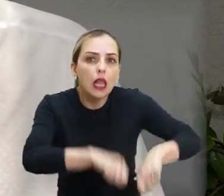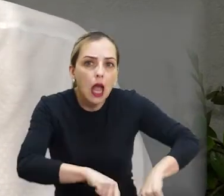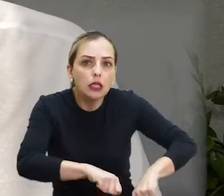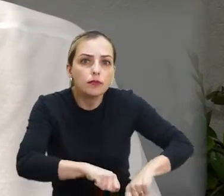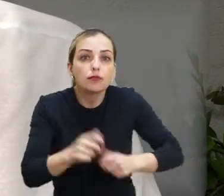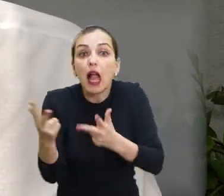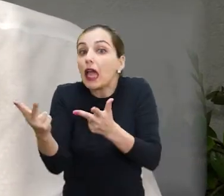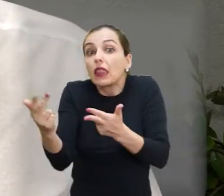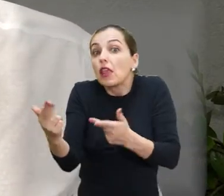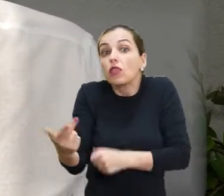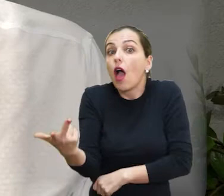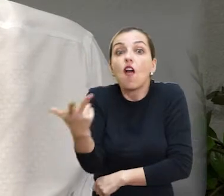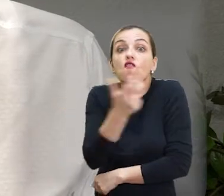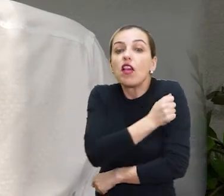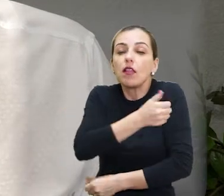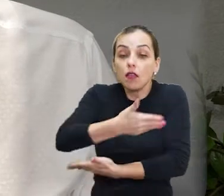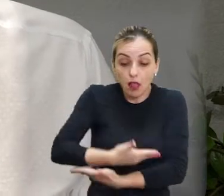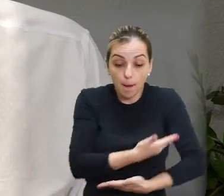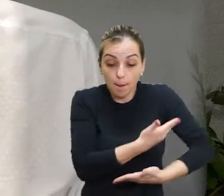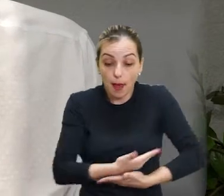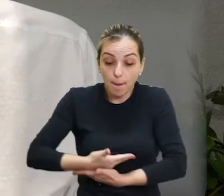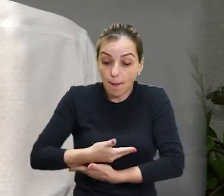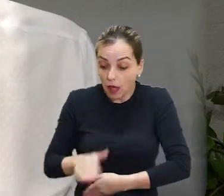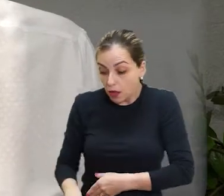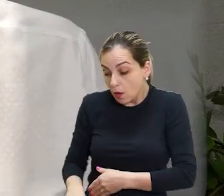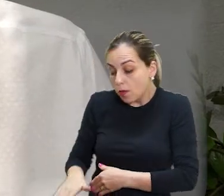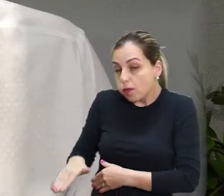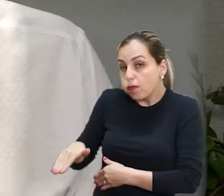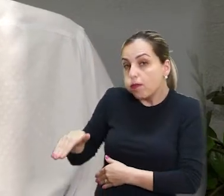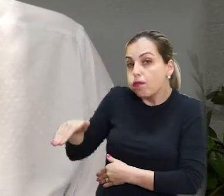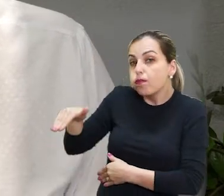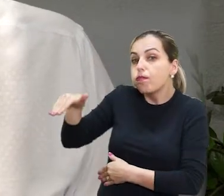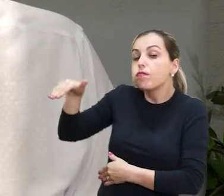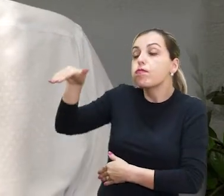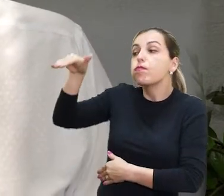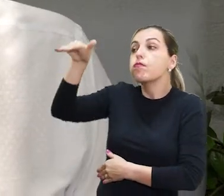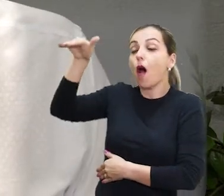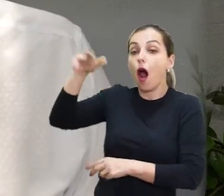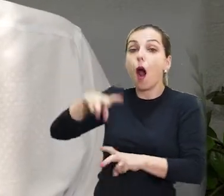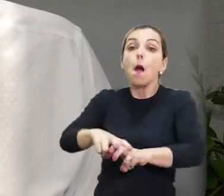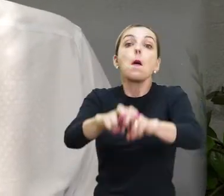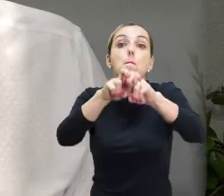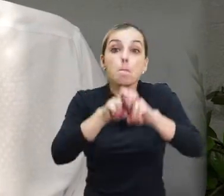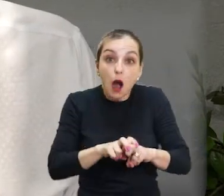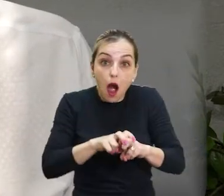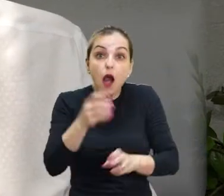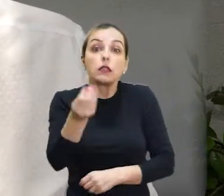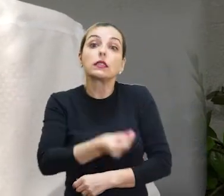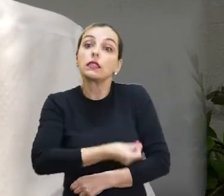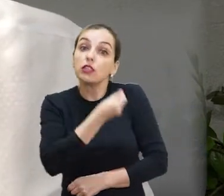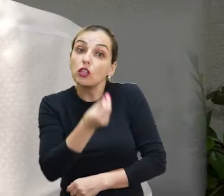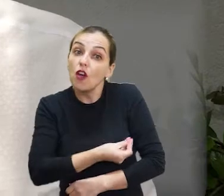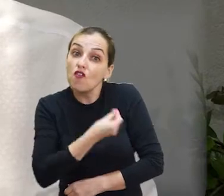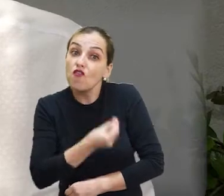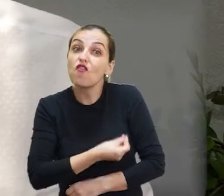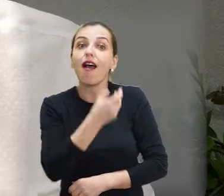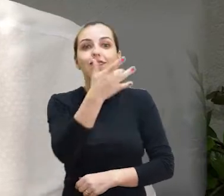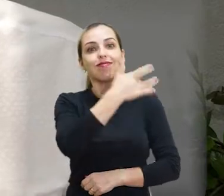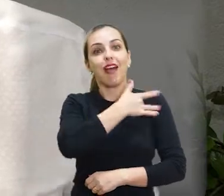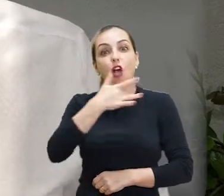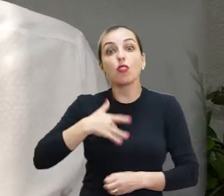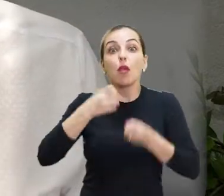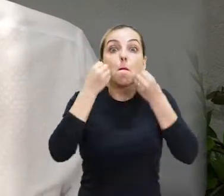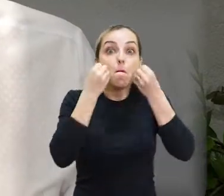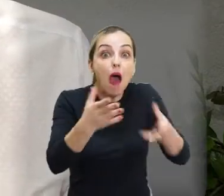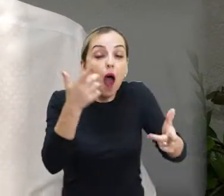contra a Covid-19. Assim como você toma vacinas desde o dia em que nasceu e pode estar aqui